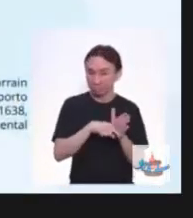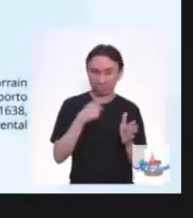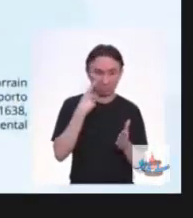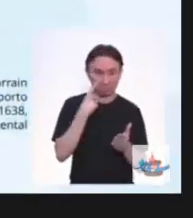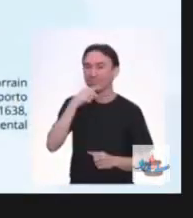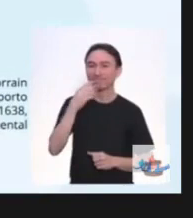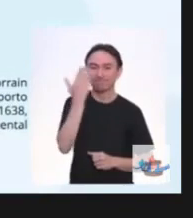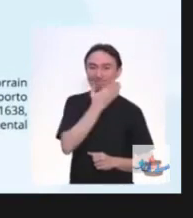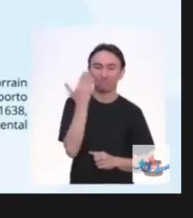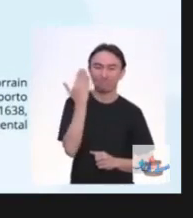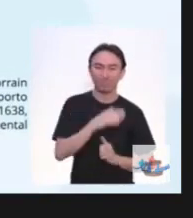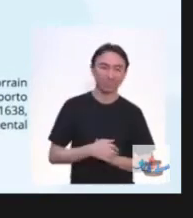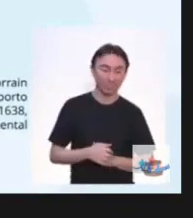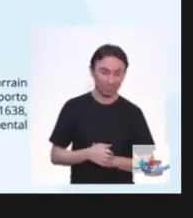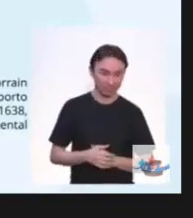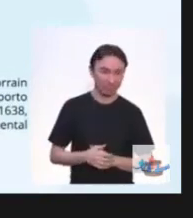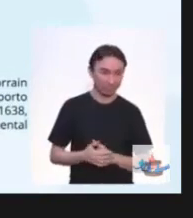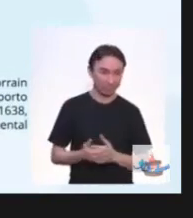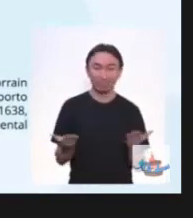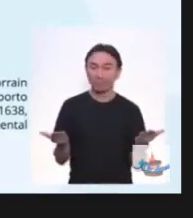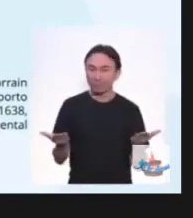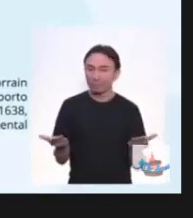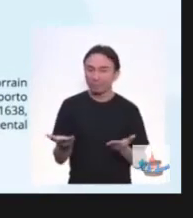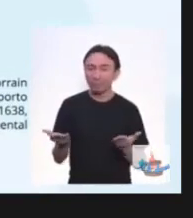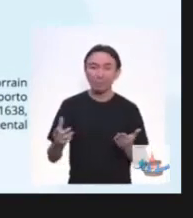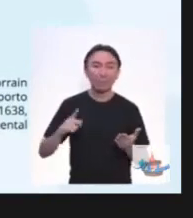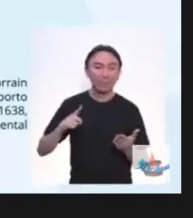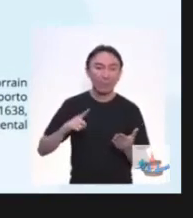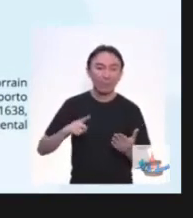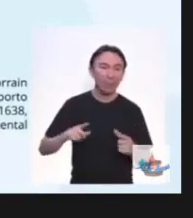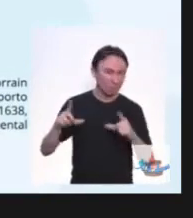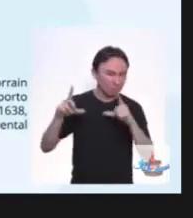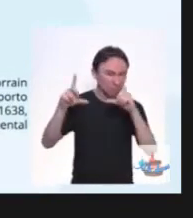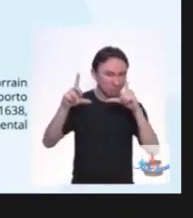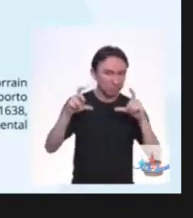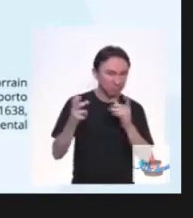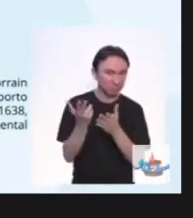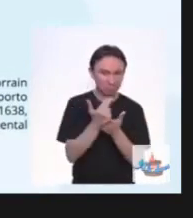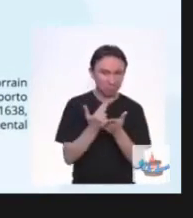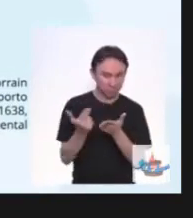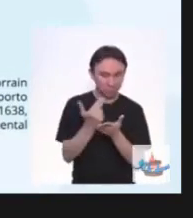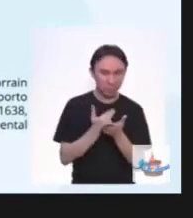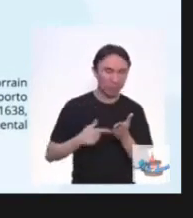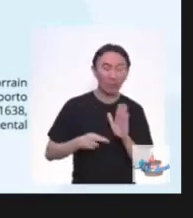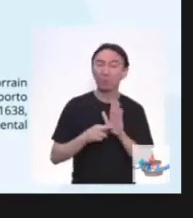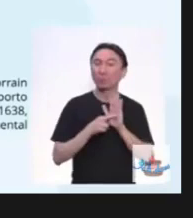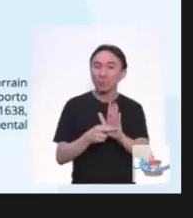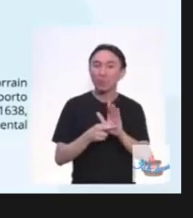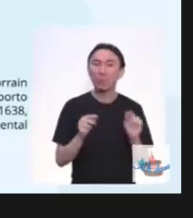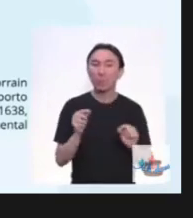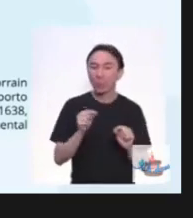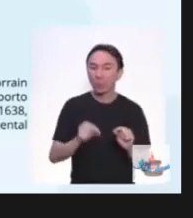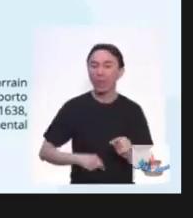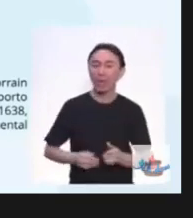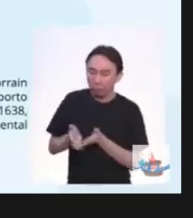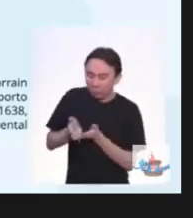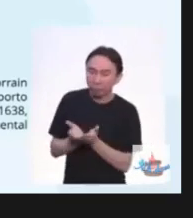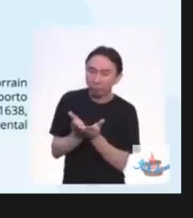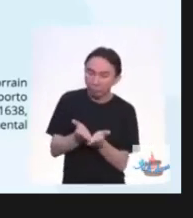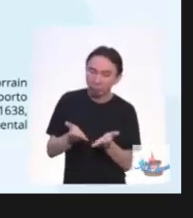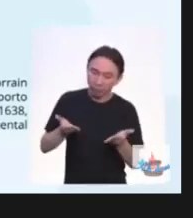dá uma olhadinha. Então, vamos lá. Eu trouxe para vocês uma imagem que ela representa um porto, né? É um